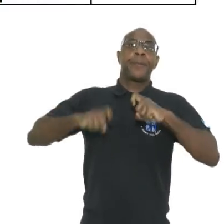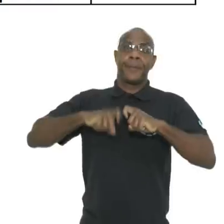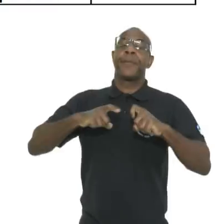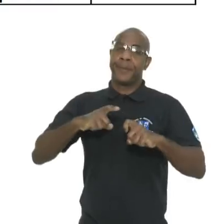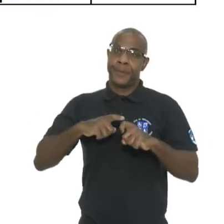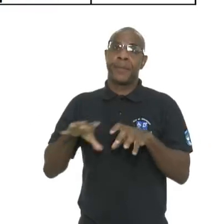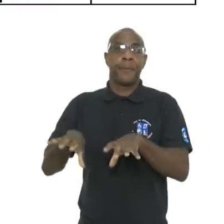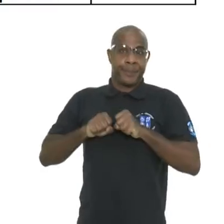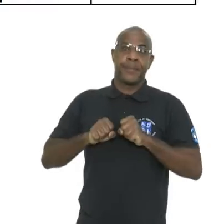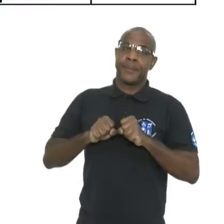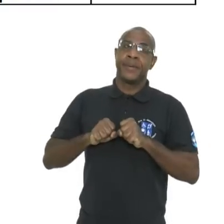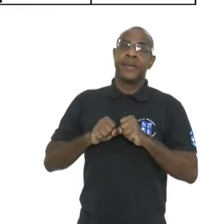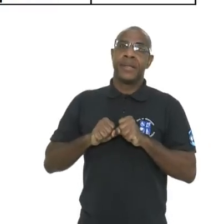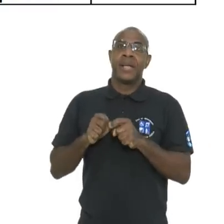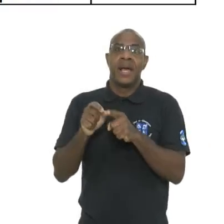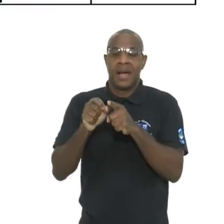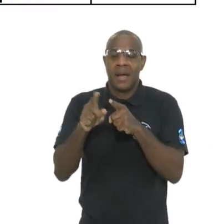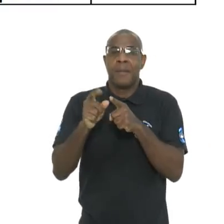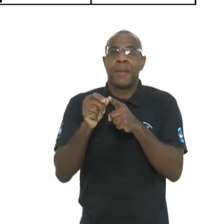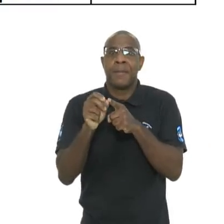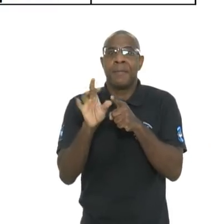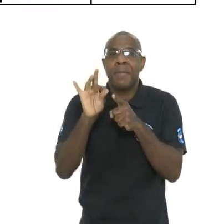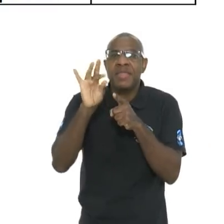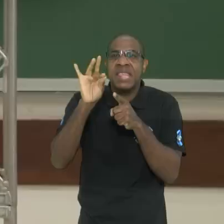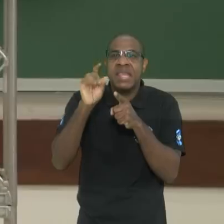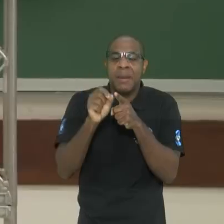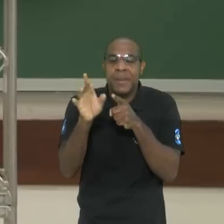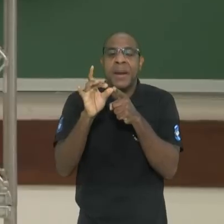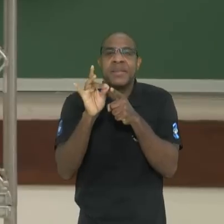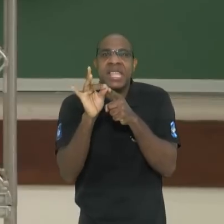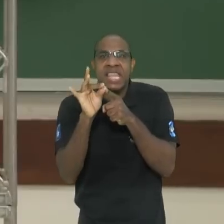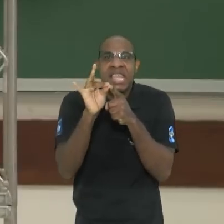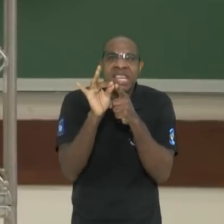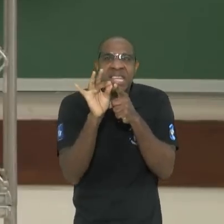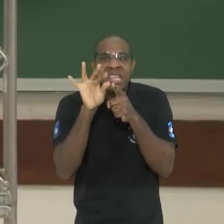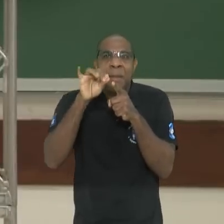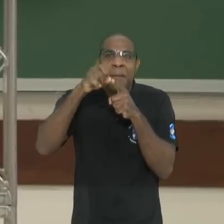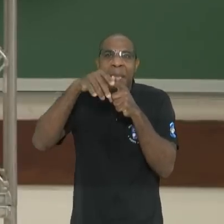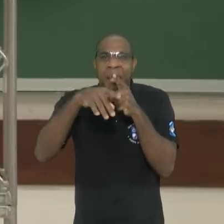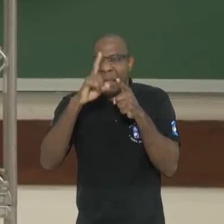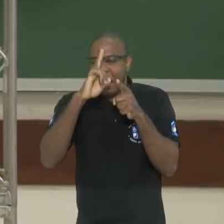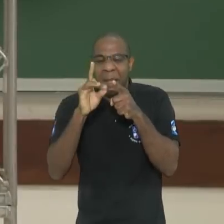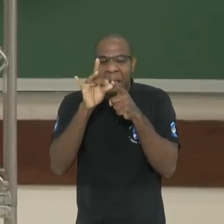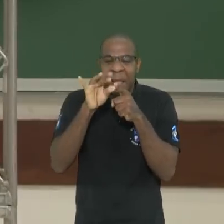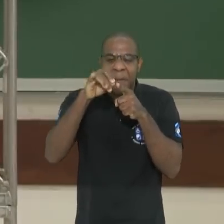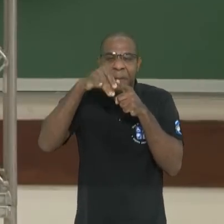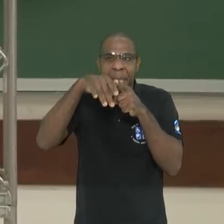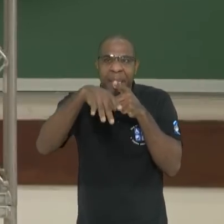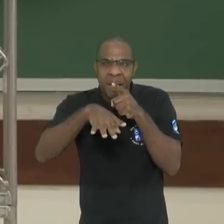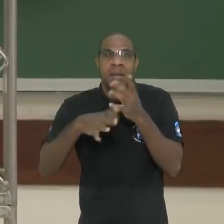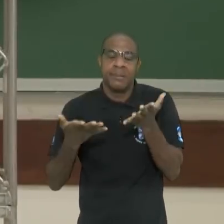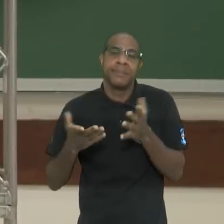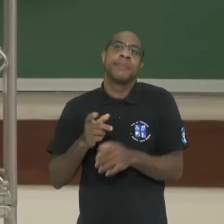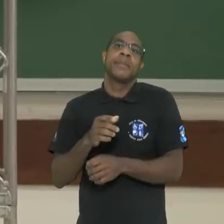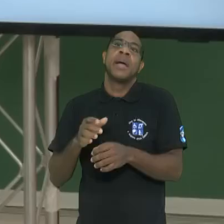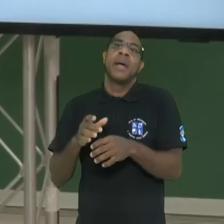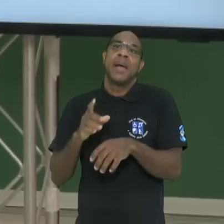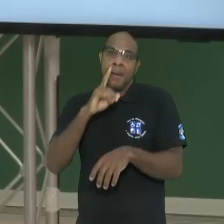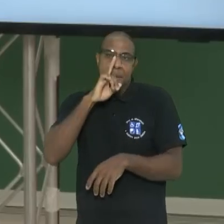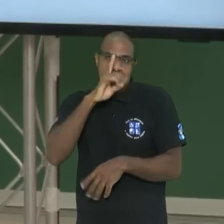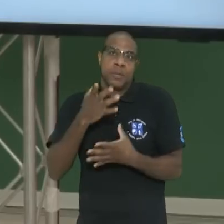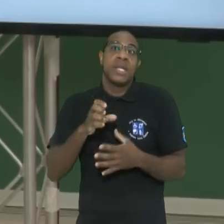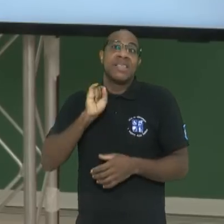Também transmitida quando a mãe está grávida, ela acaba passando para o bebê. Principal meio de prevenção,